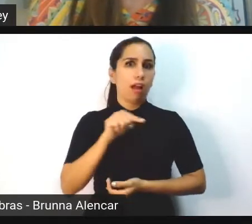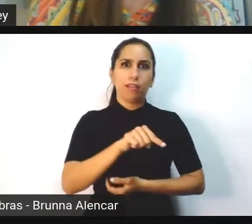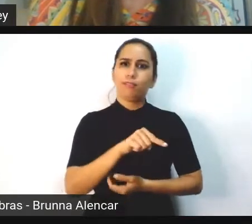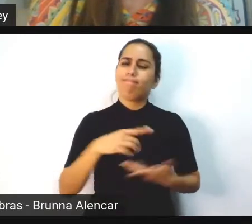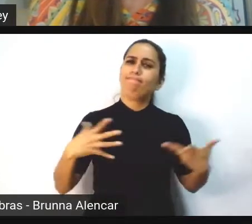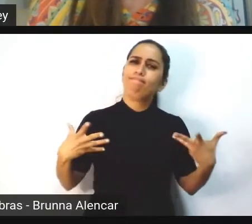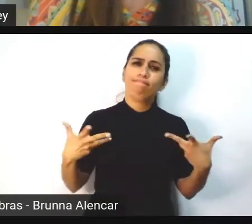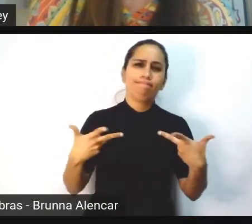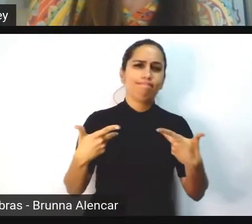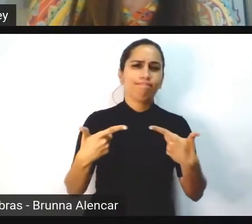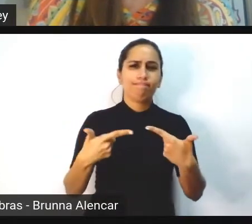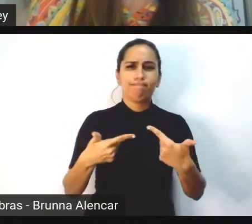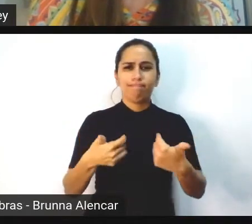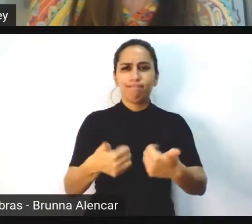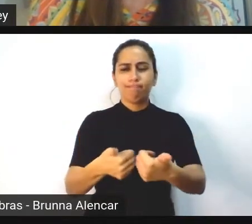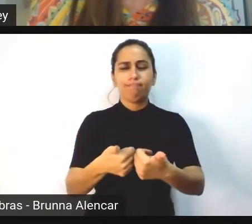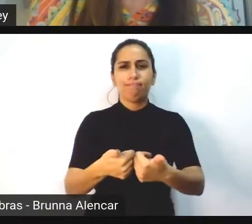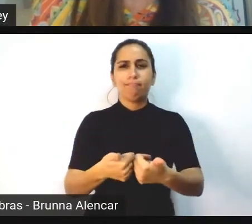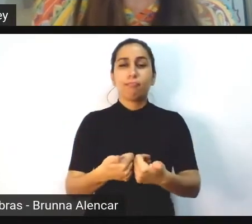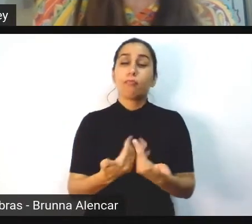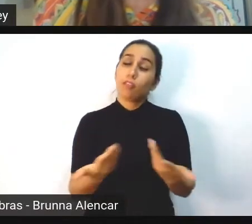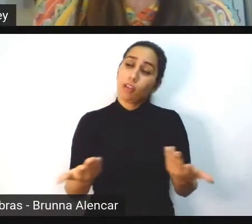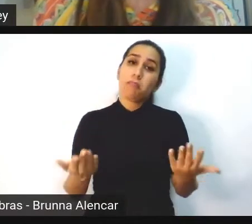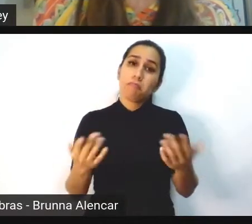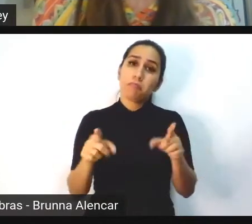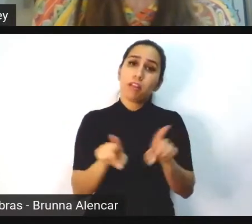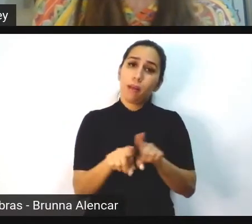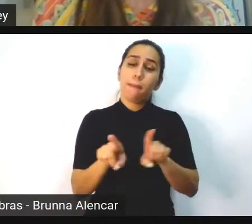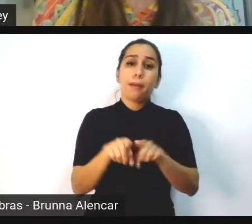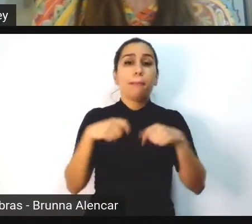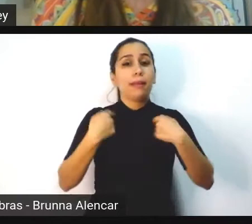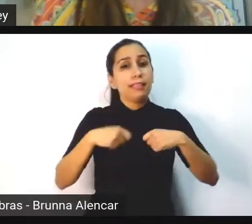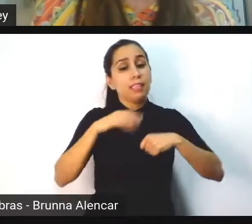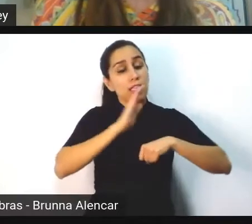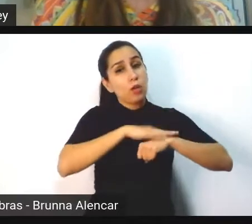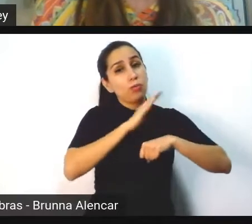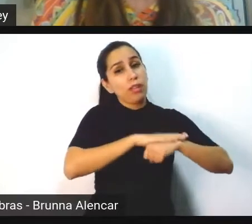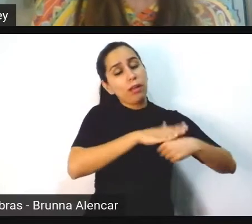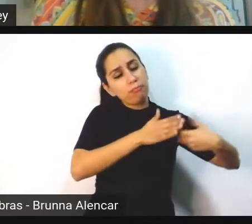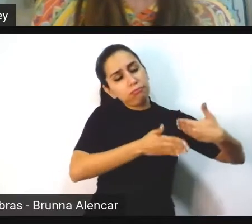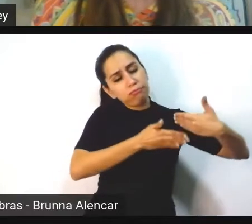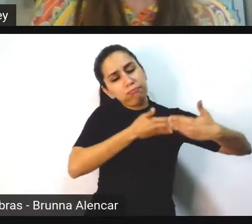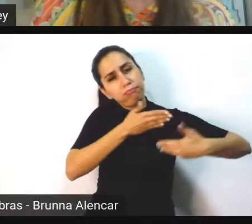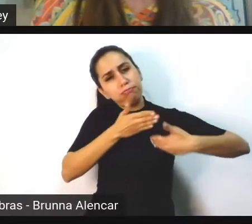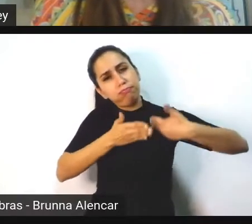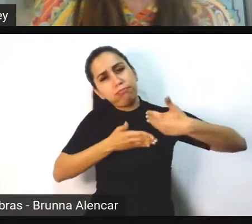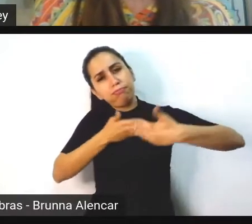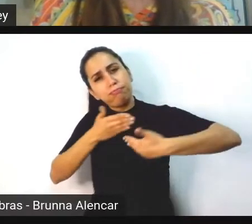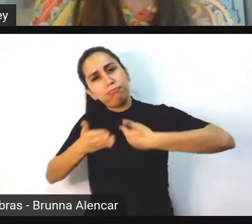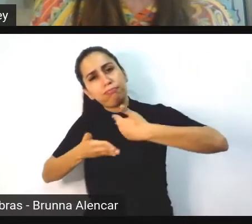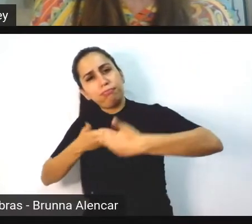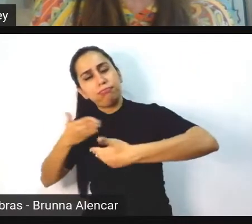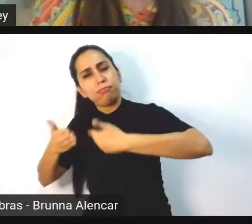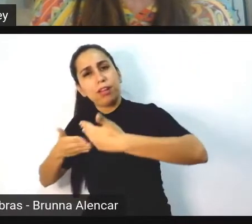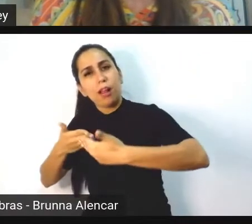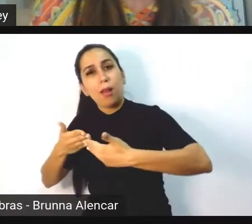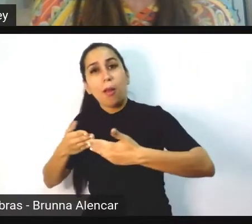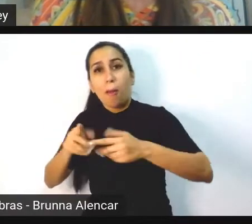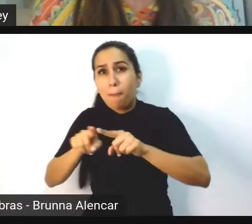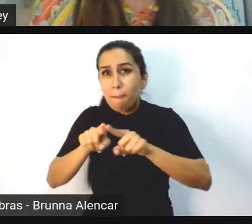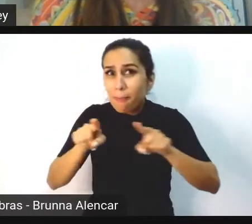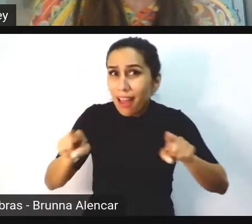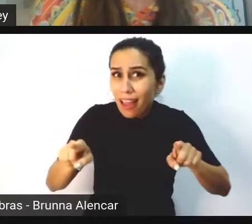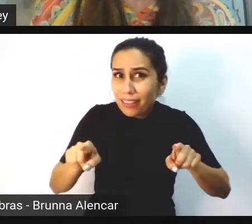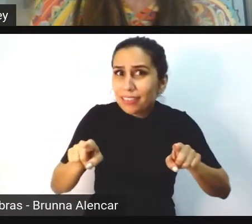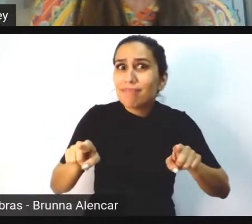fantástico. E, lógico que vai necessário algum tempo para ajuste, mas realmente voltamos à época dos